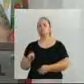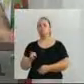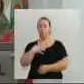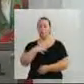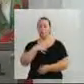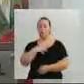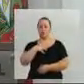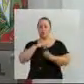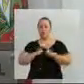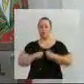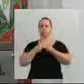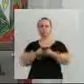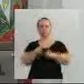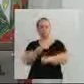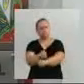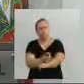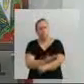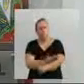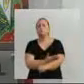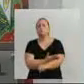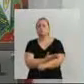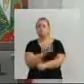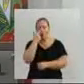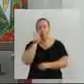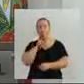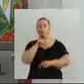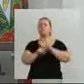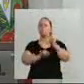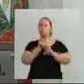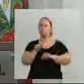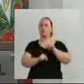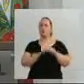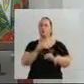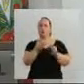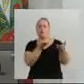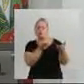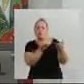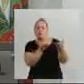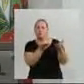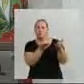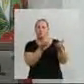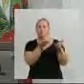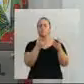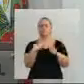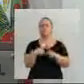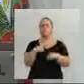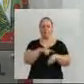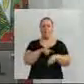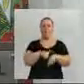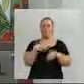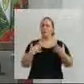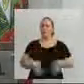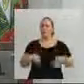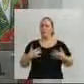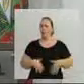emocionante puderam realmente fazer intervenção. Volto a falar, no momento mais duro de uma